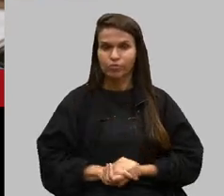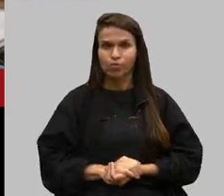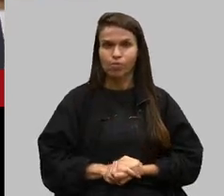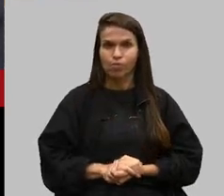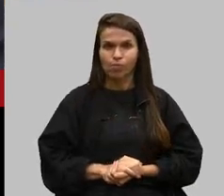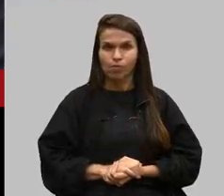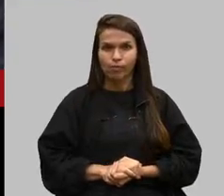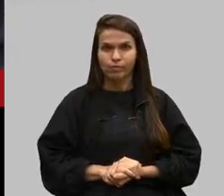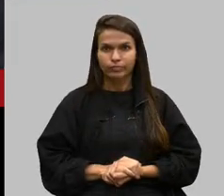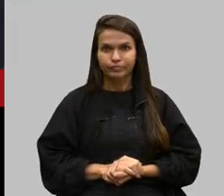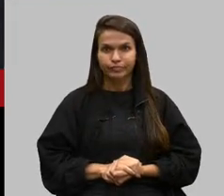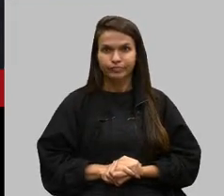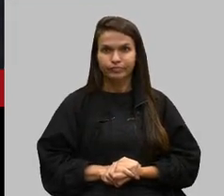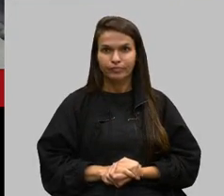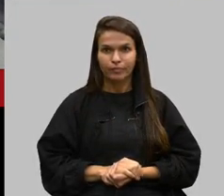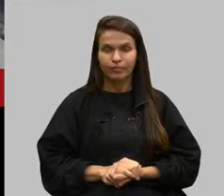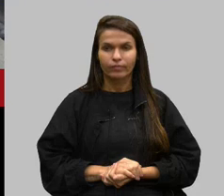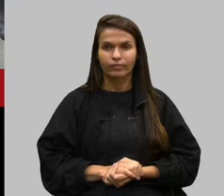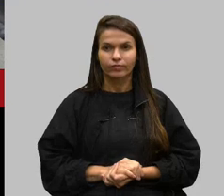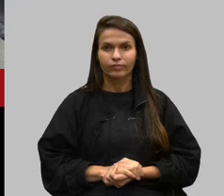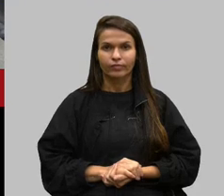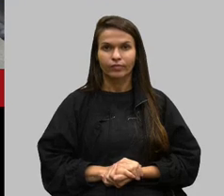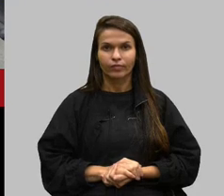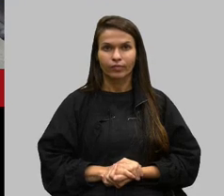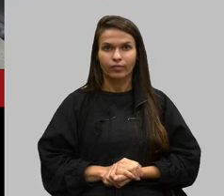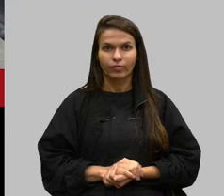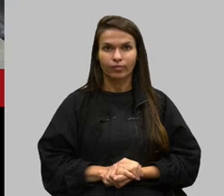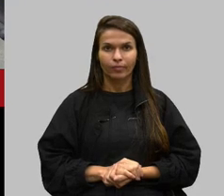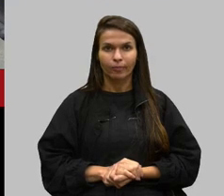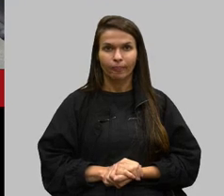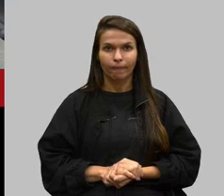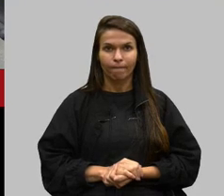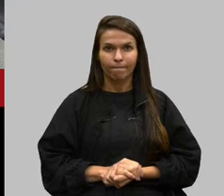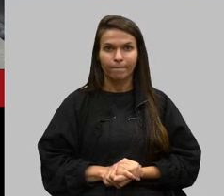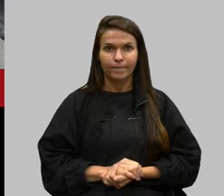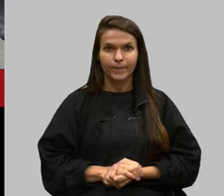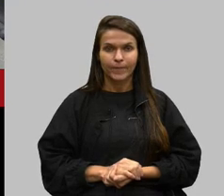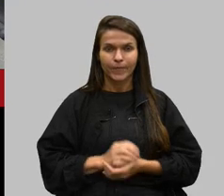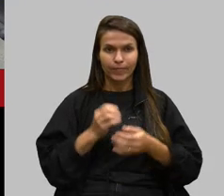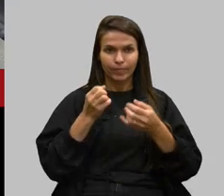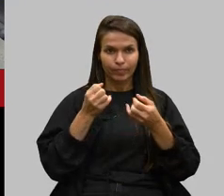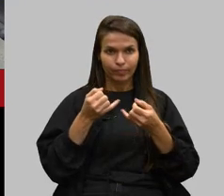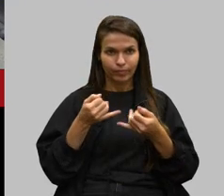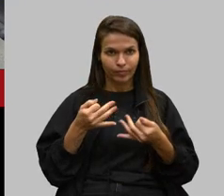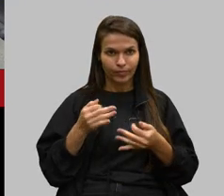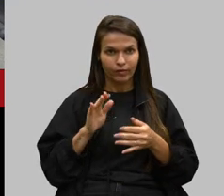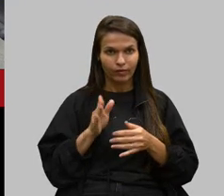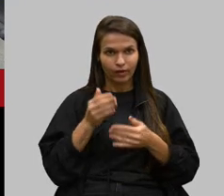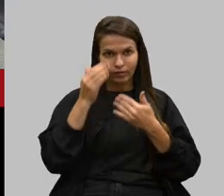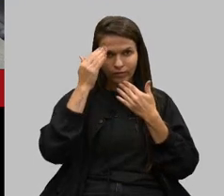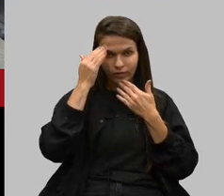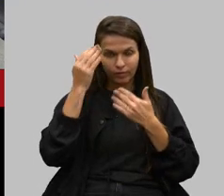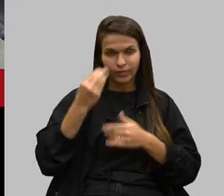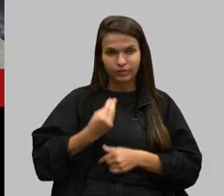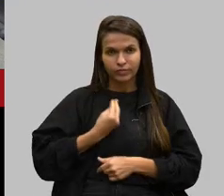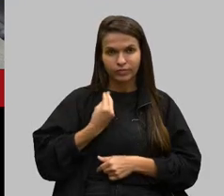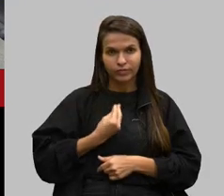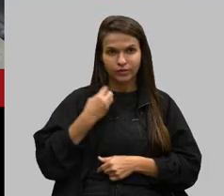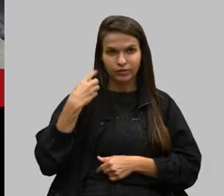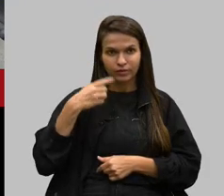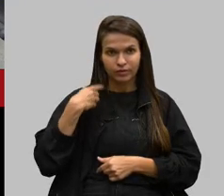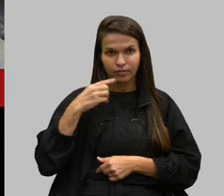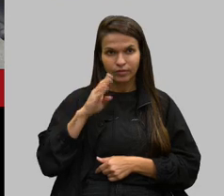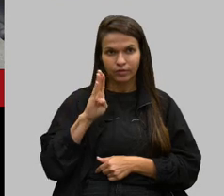polícia entendida deputada Beatrice Serqueira agradecemos participação da deputada